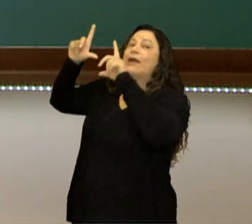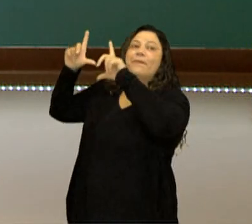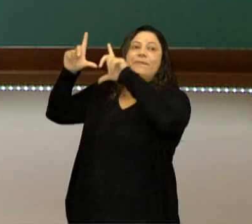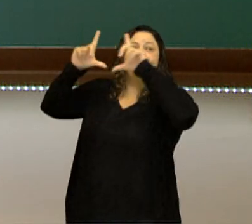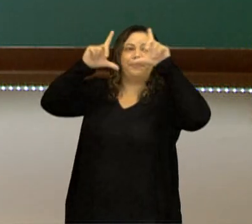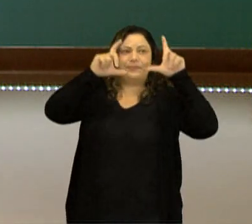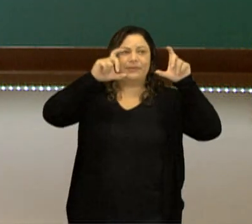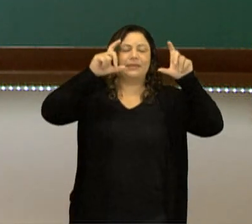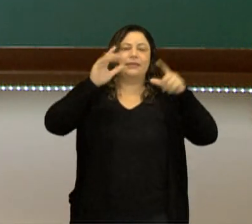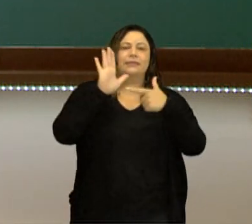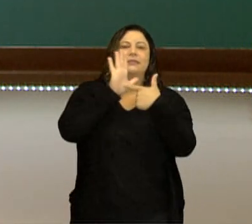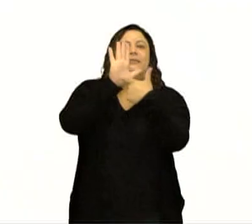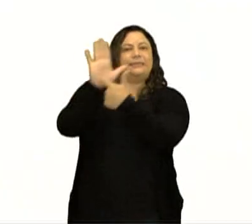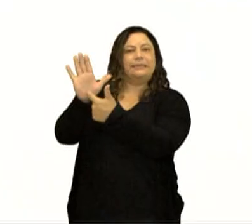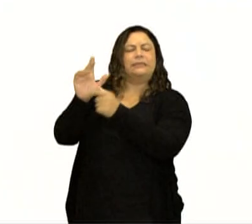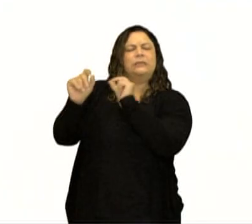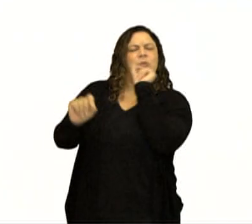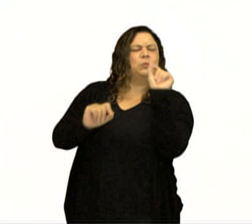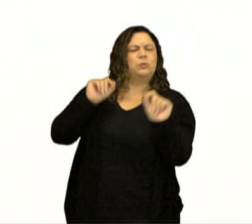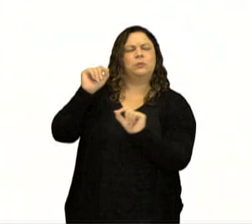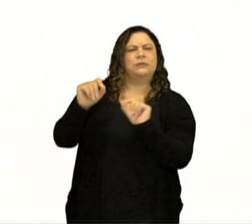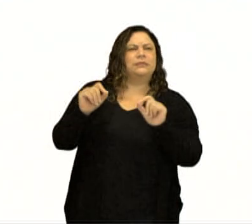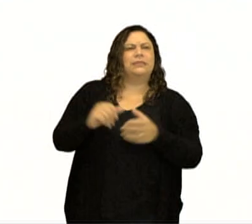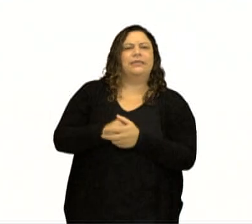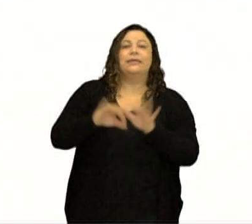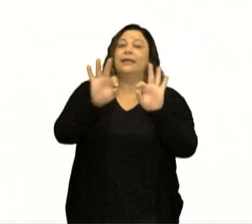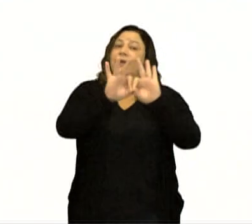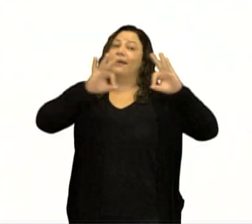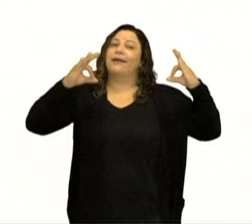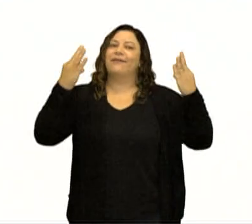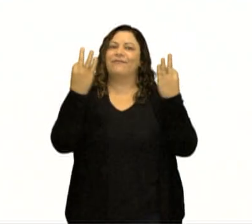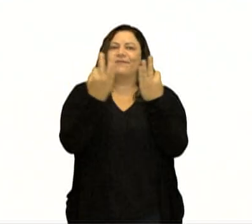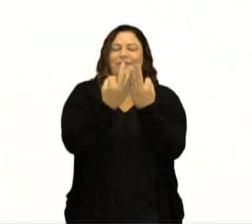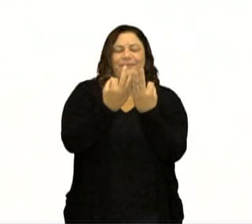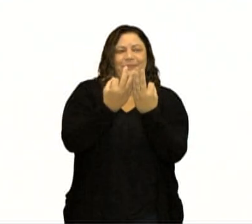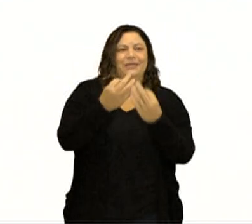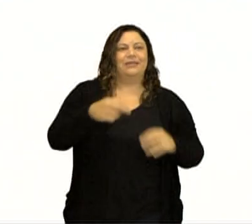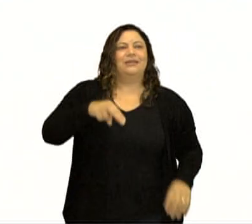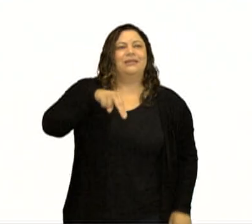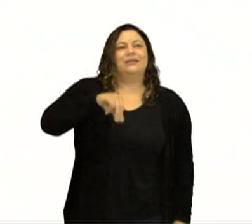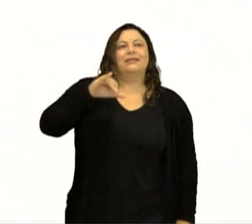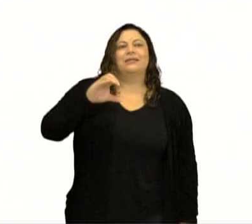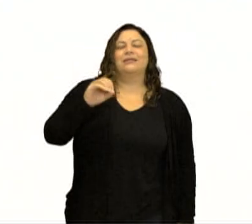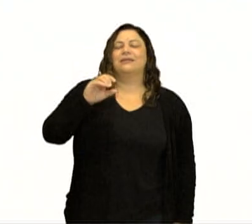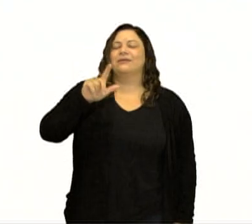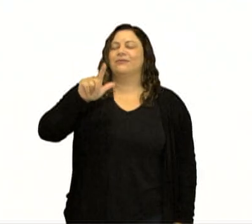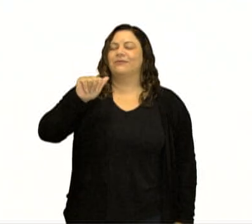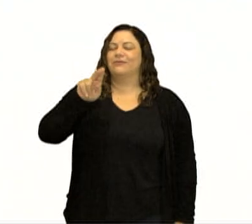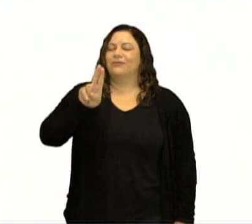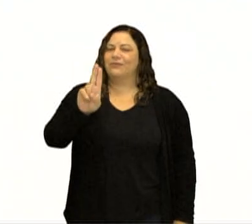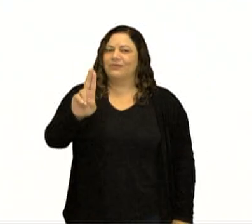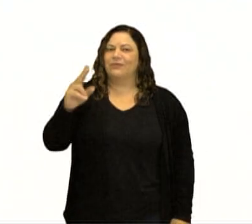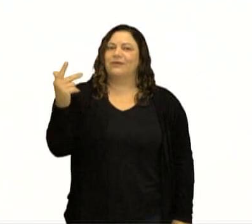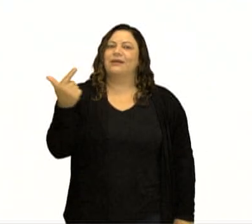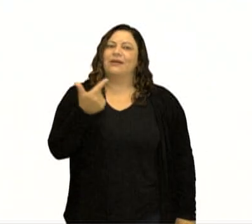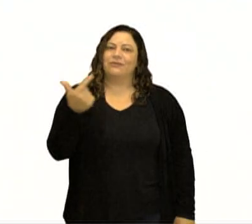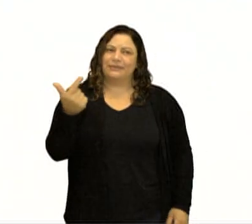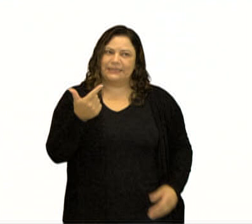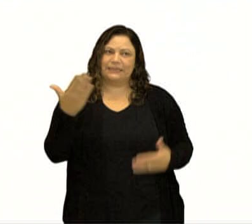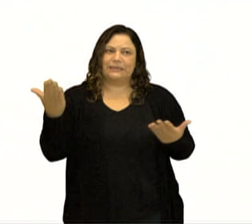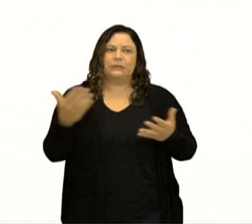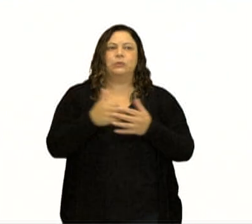uma representação do que seria a família de Nicolau II. Então, temos o Nicolau II ao centro,